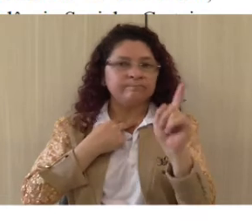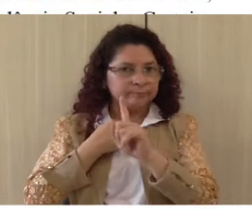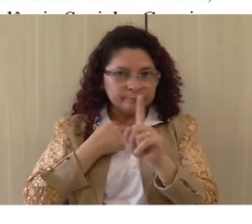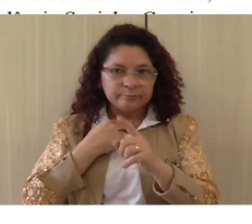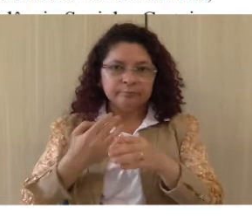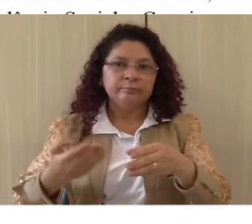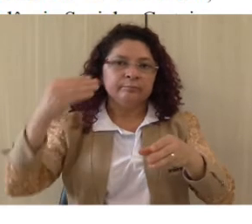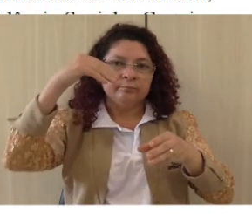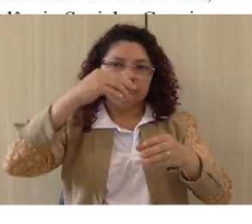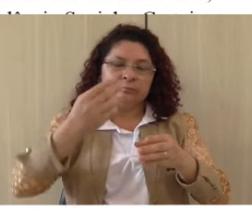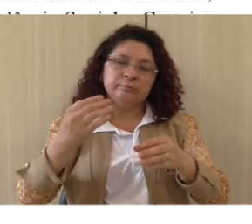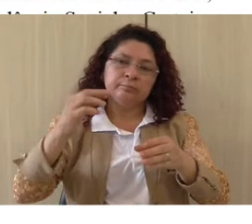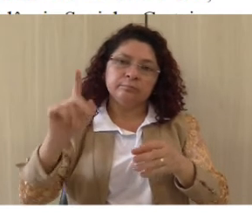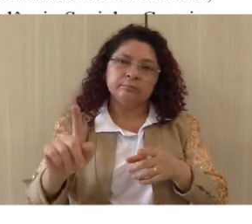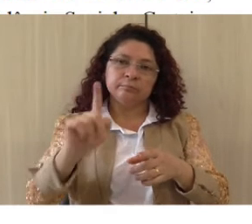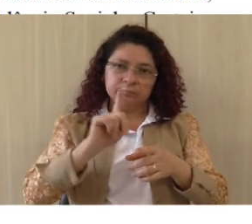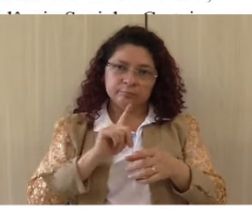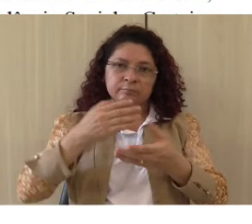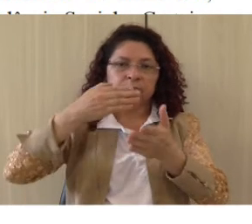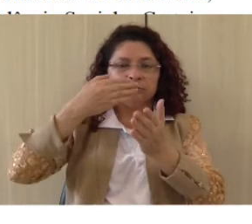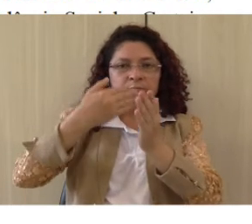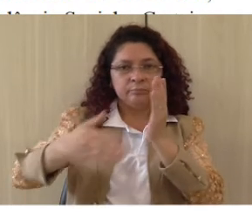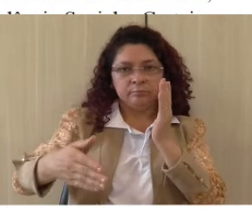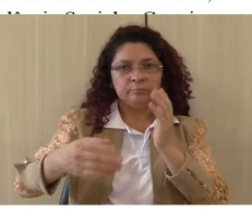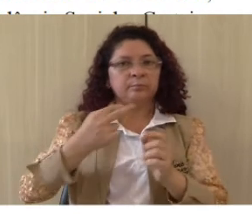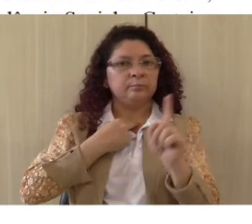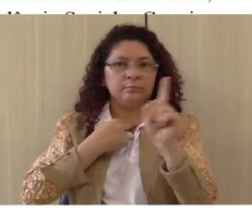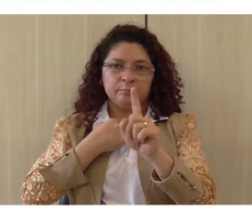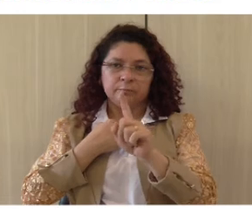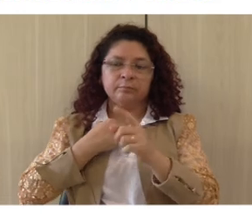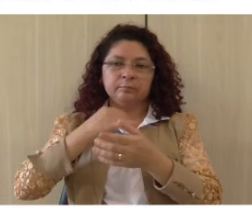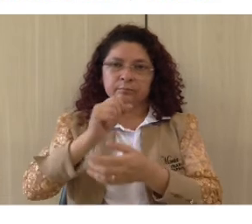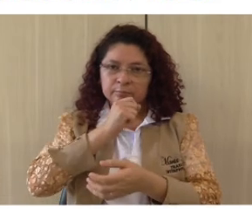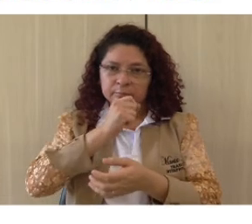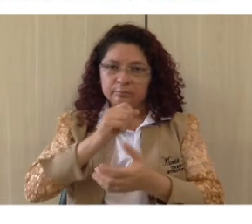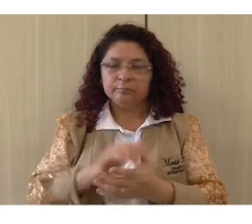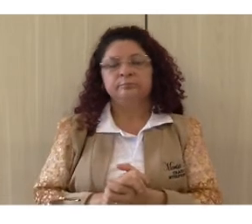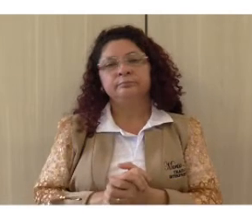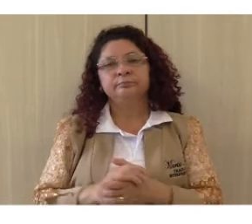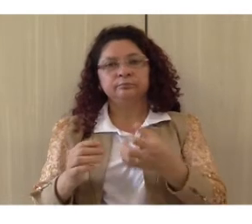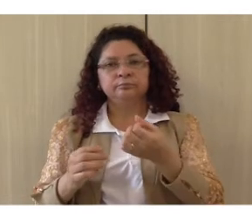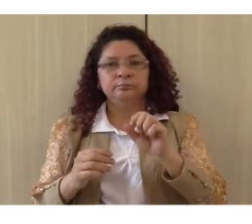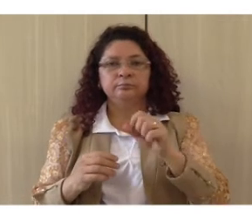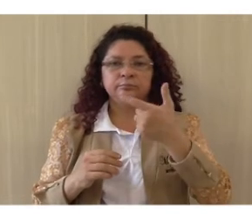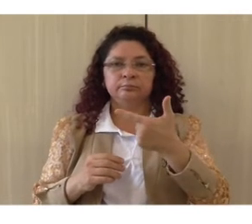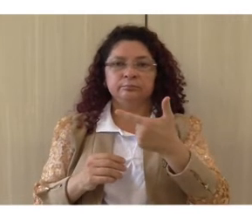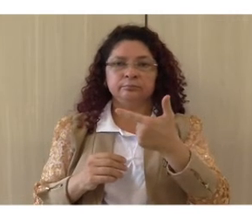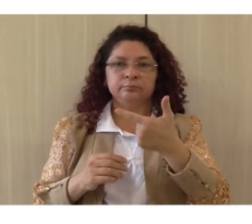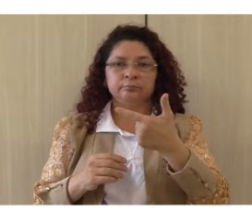adentrar no campus ou será convidado a se retirar e não poderá realizar sua entrevista. Item